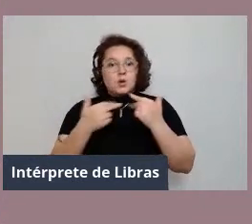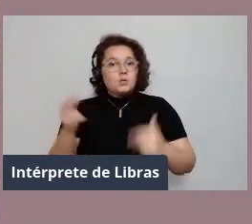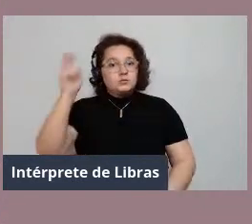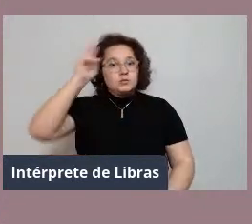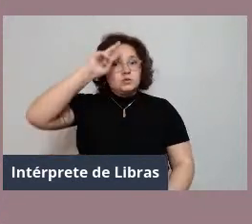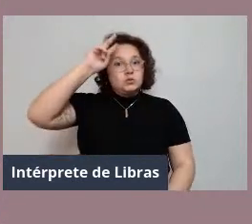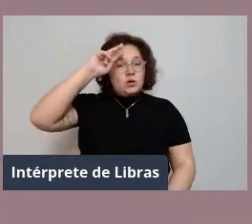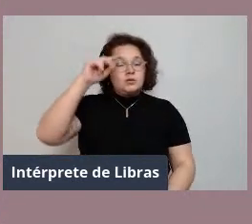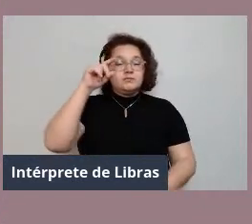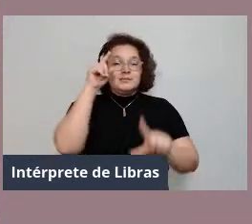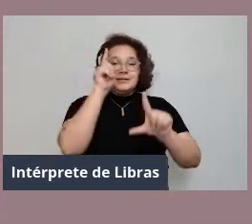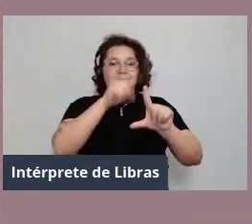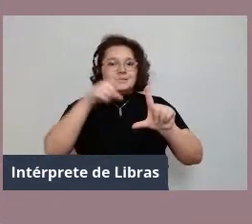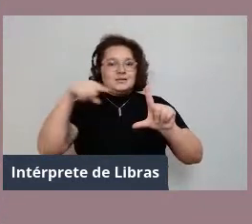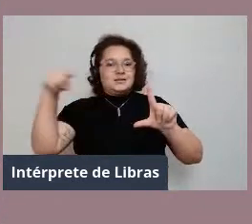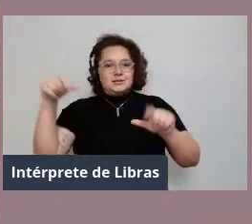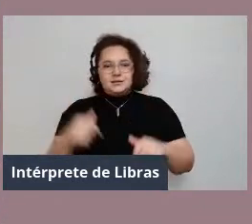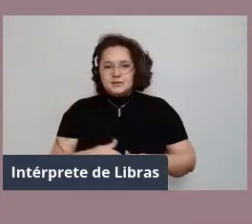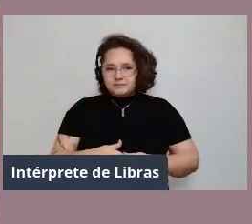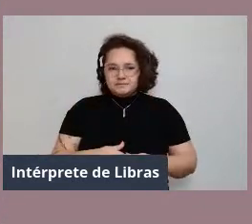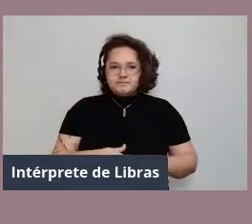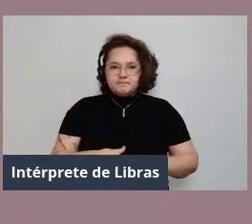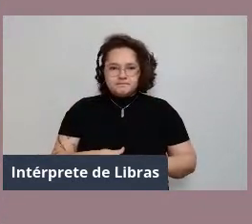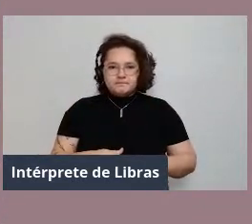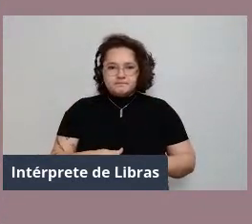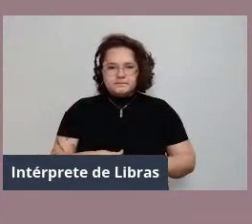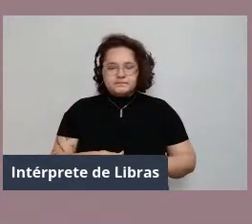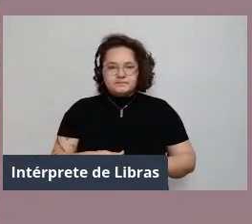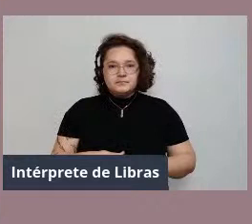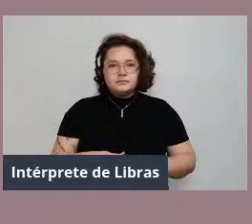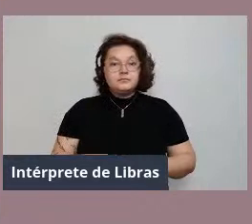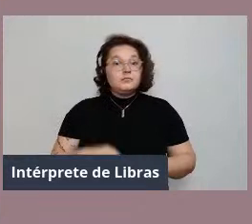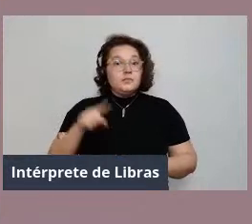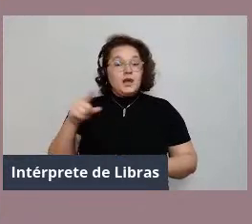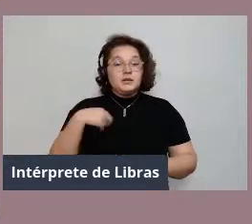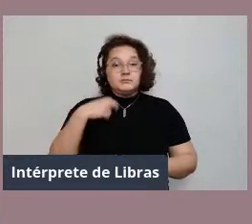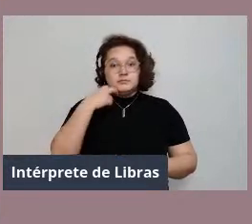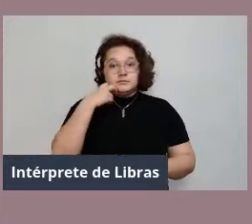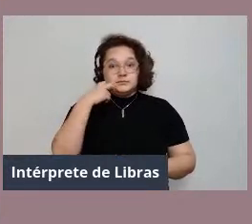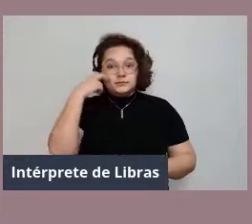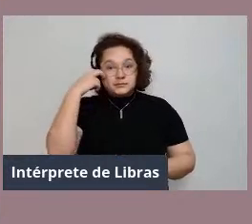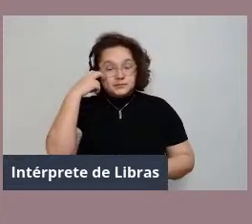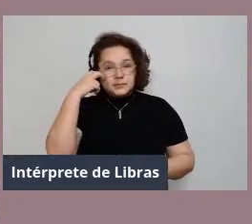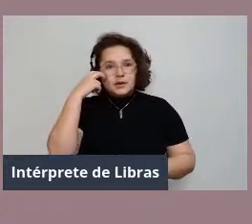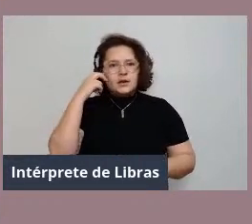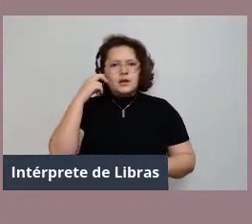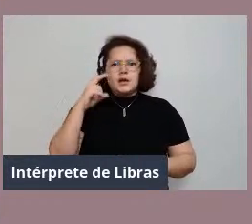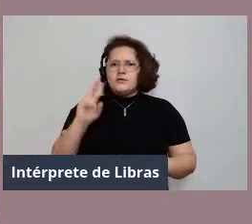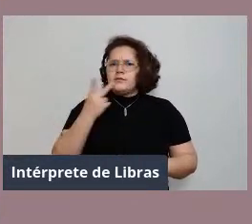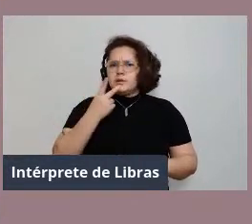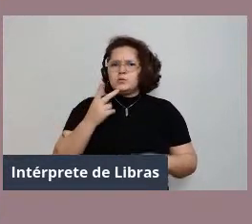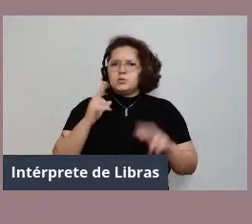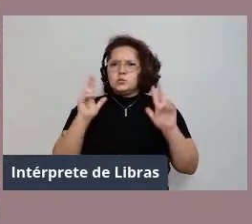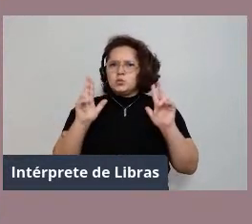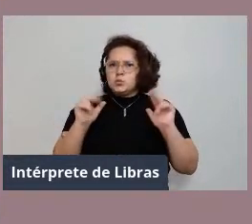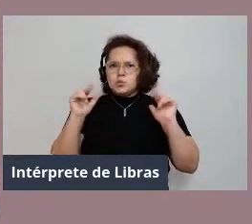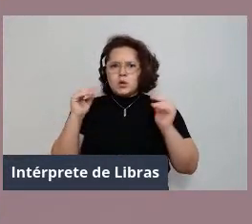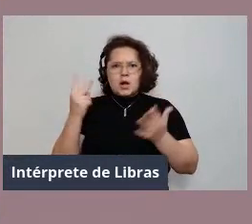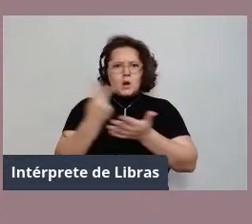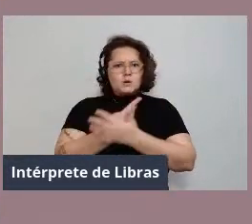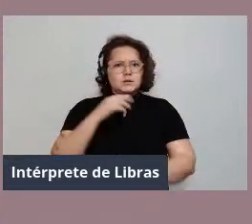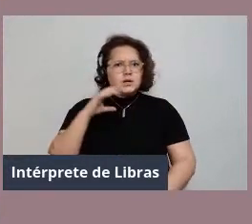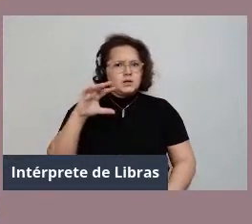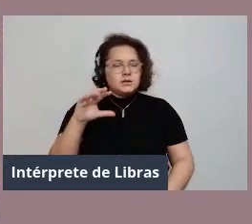estatísticas. Sem disfarçar um certo constrangimento, me disse que nunca lhe acontecera isso. Era a